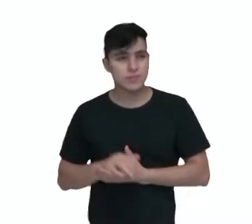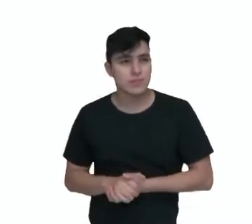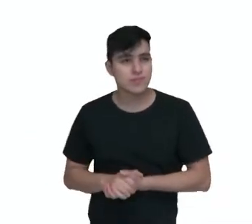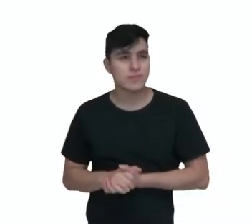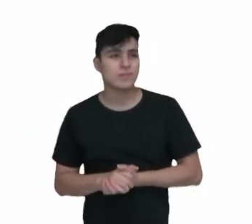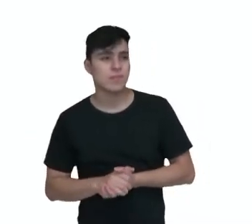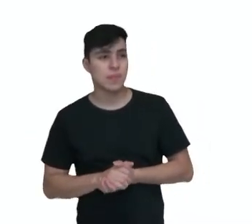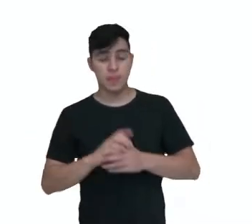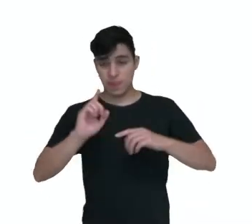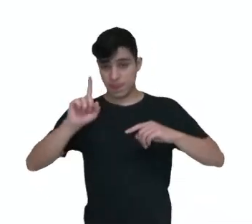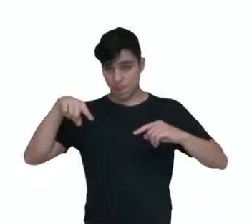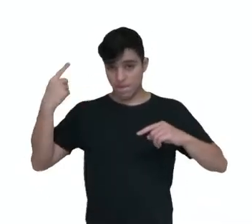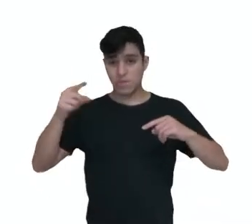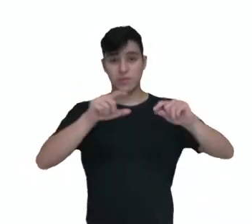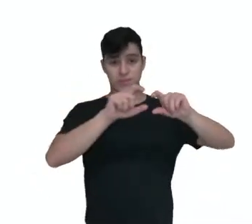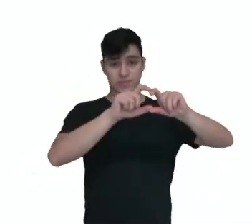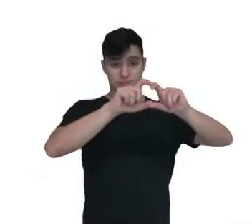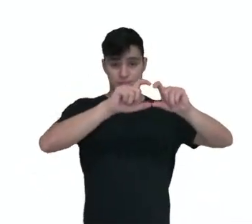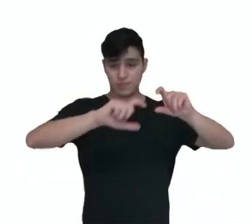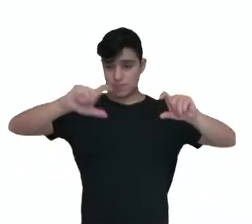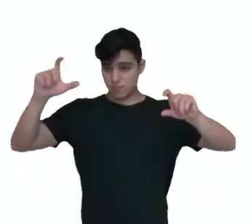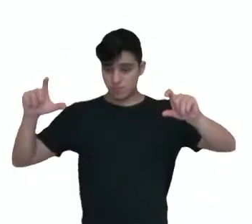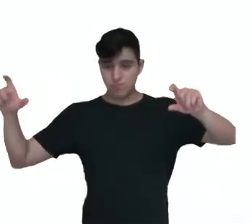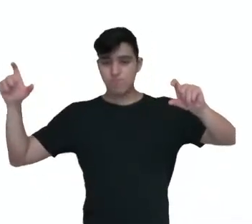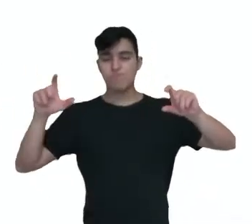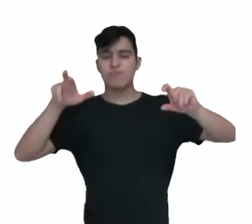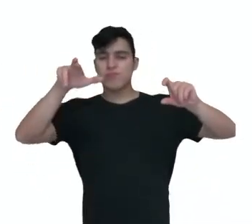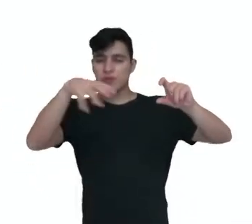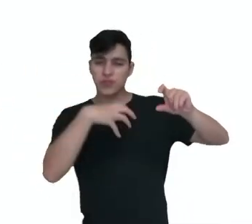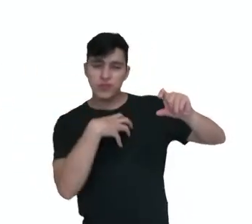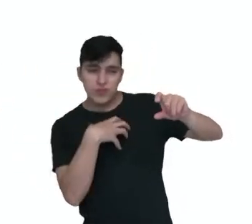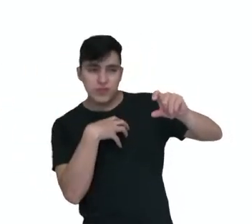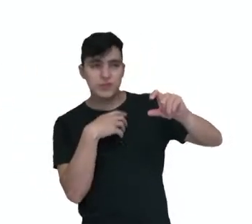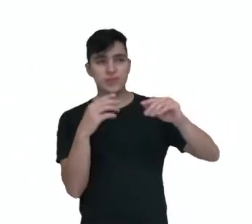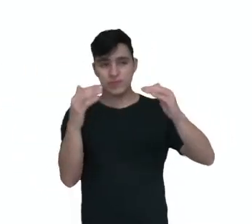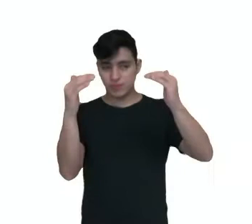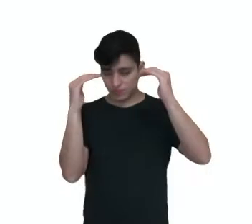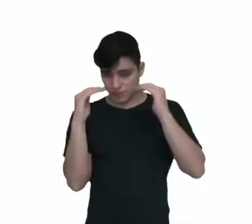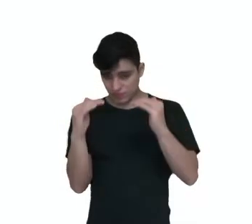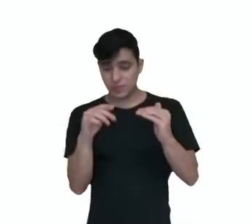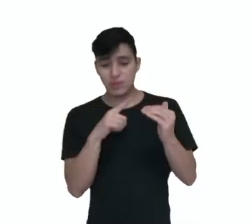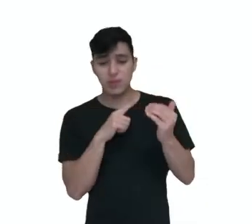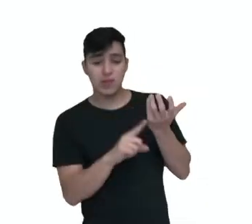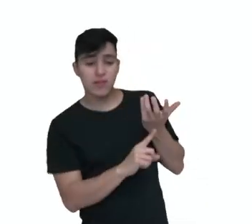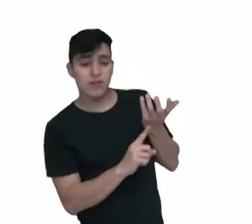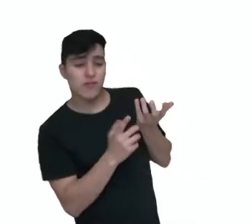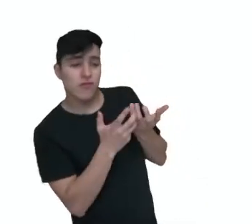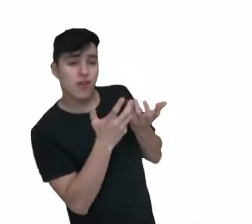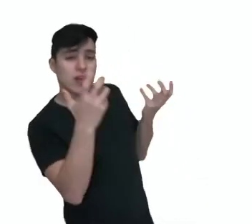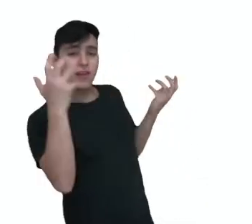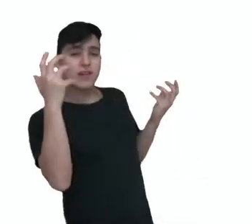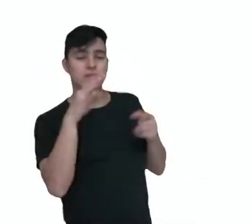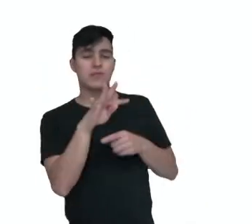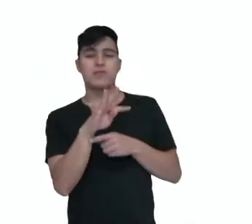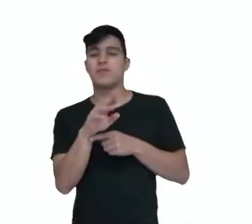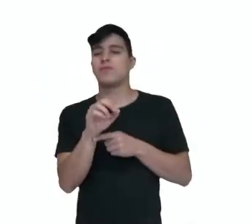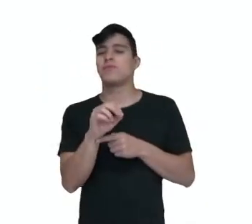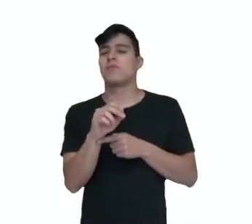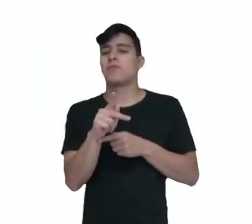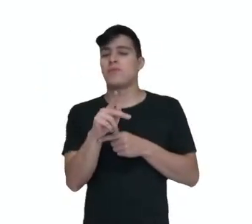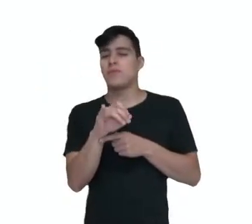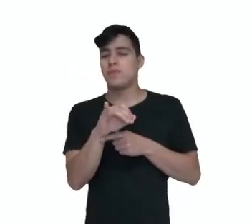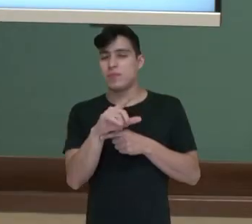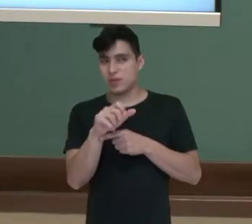por áreas de transição desses biomas, né? E aqui nós vamos ter uma floresta tropical, né? Então vejam aí,